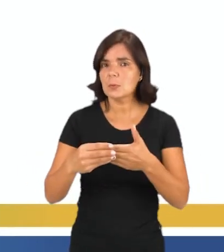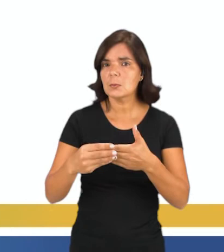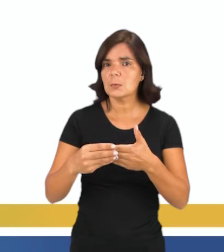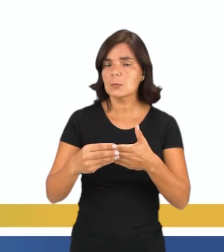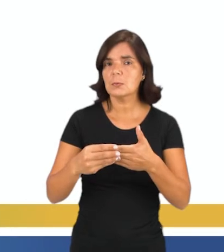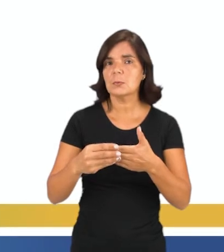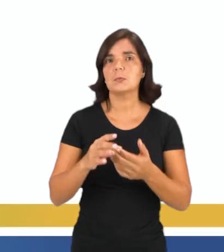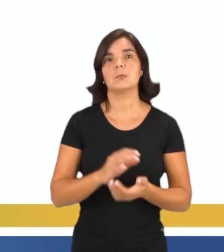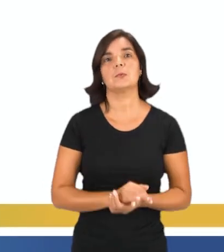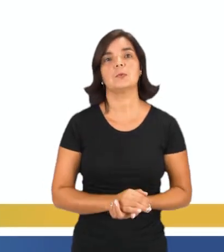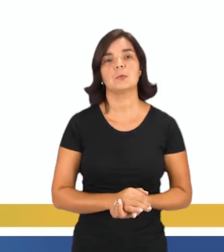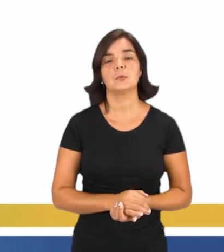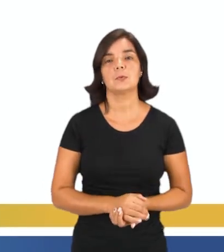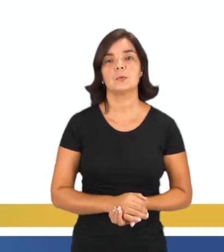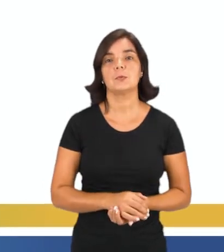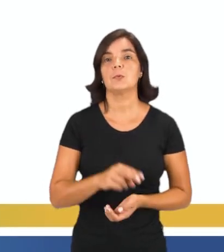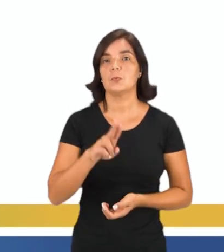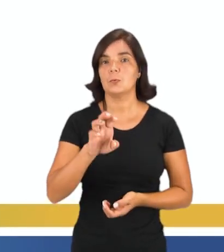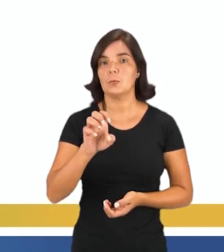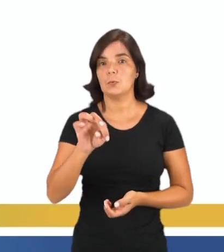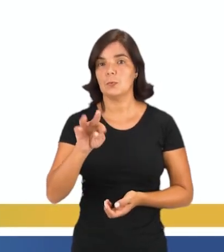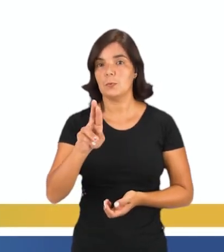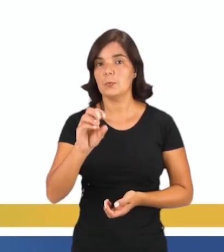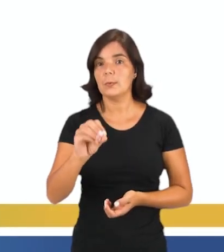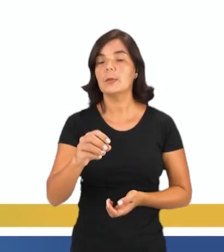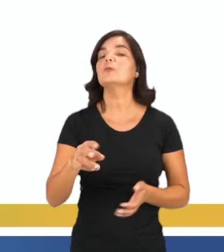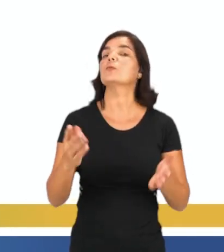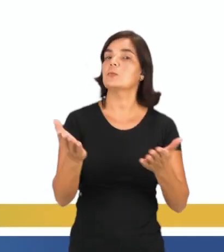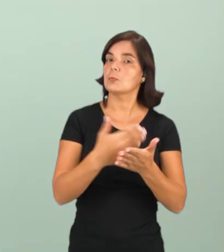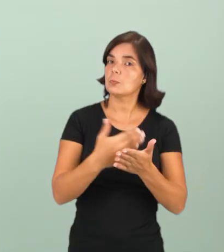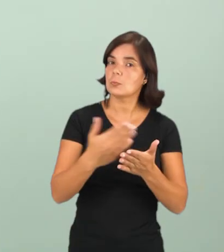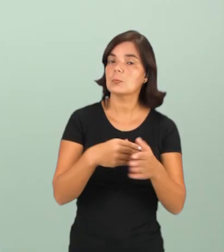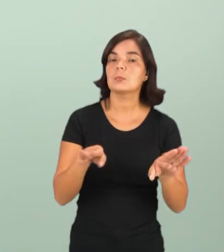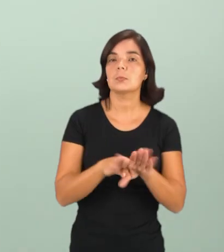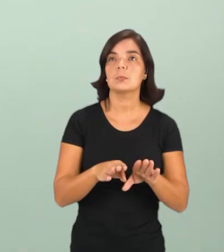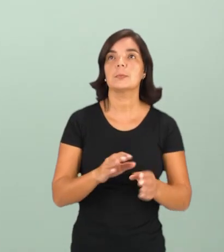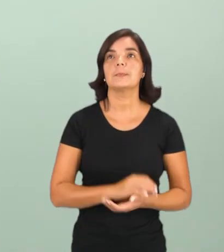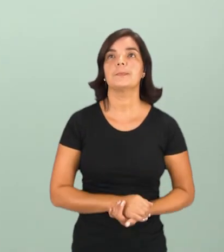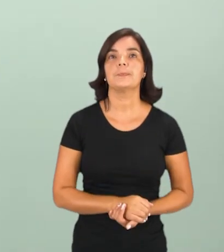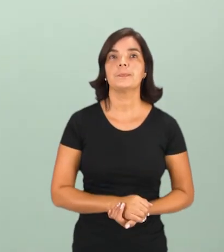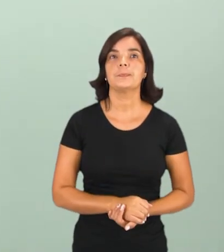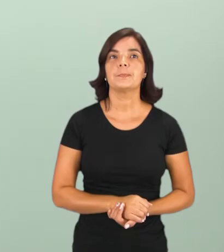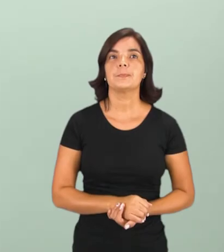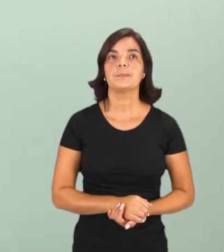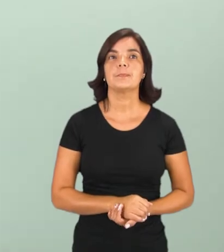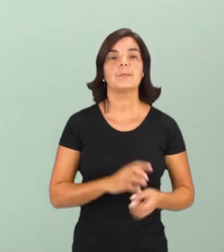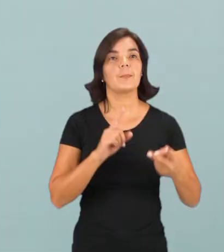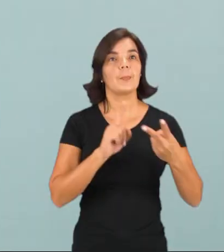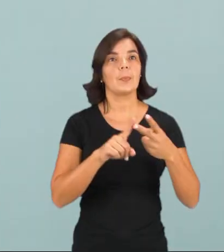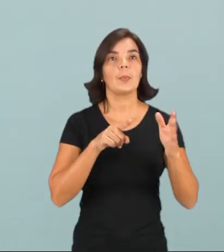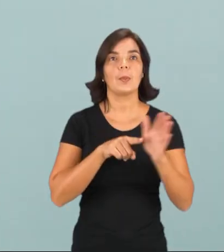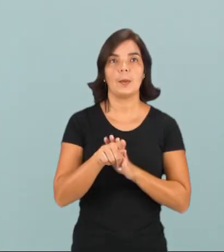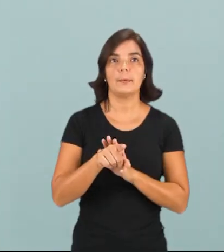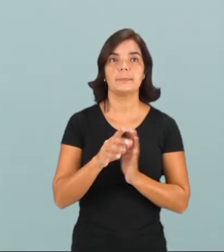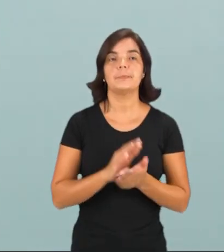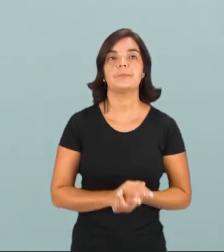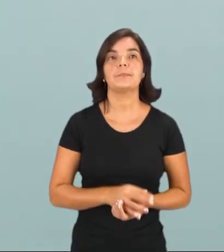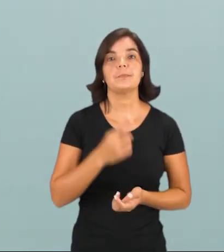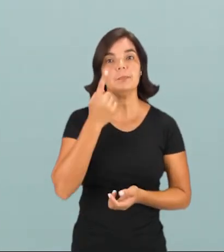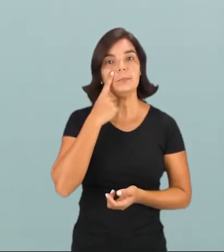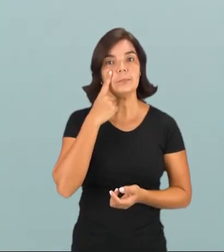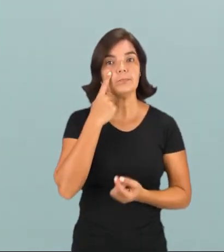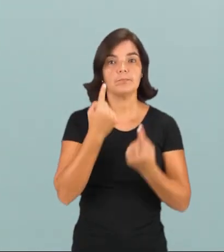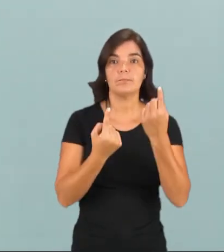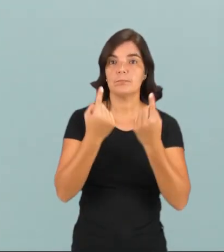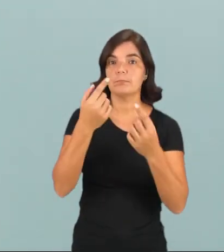os vuestros, os vossos cadernos, ok? Segundo, relaciona